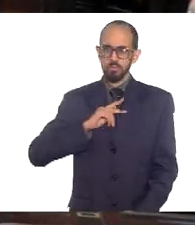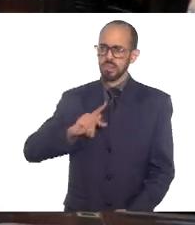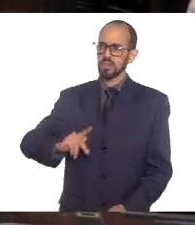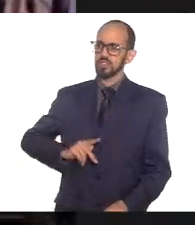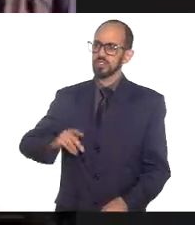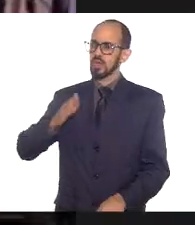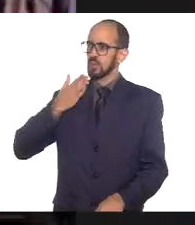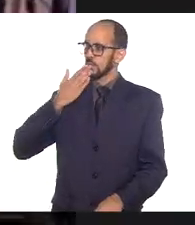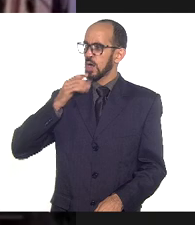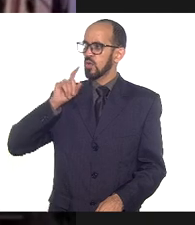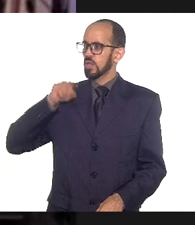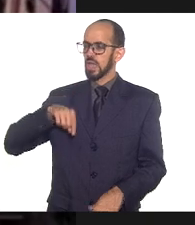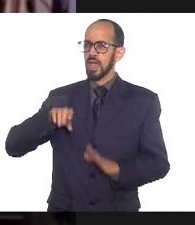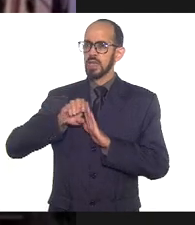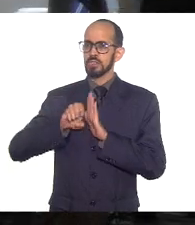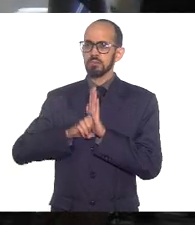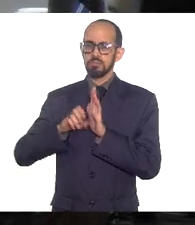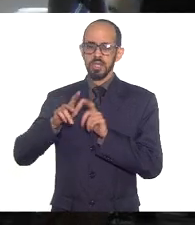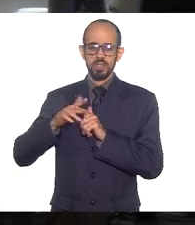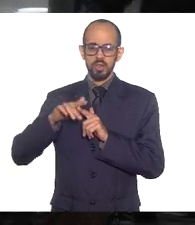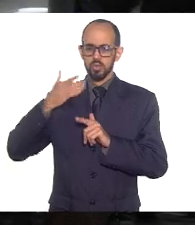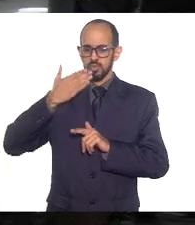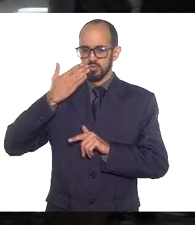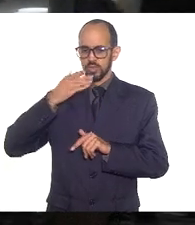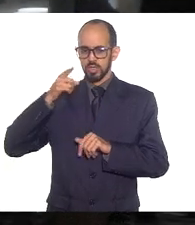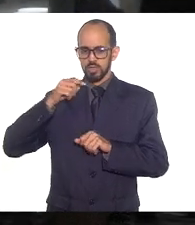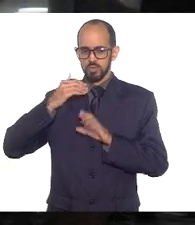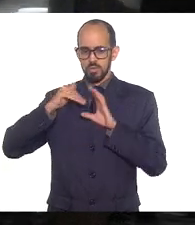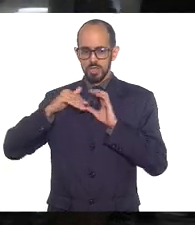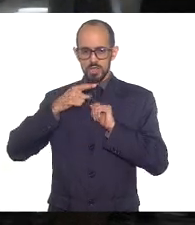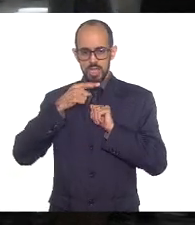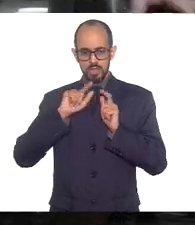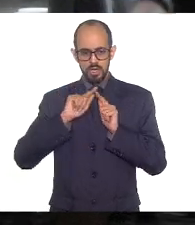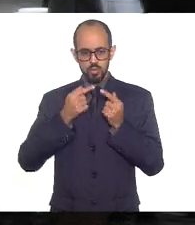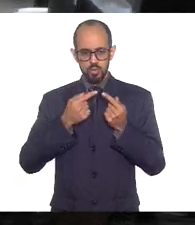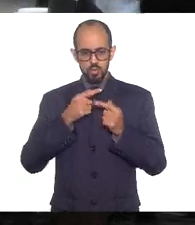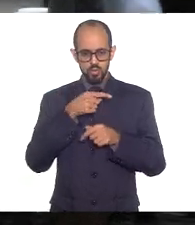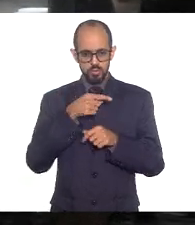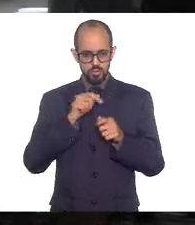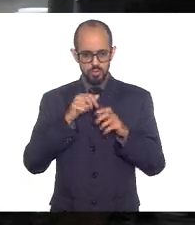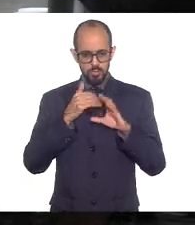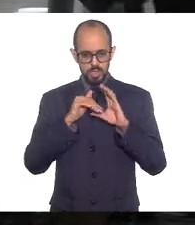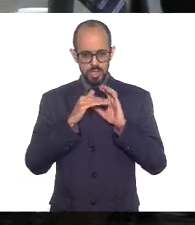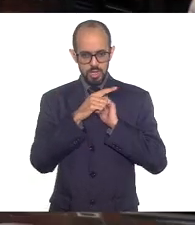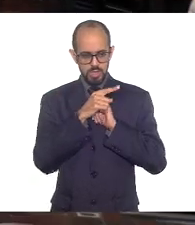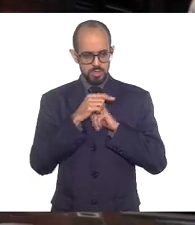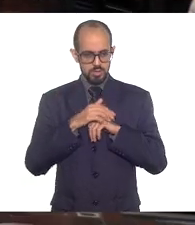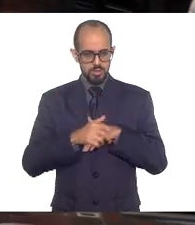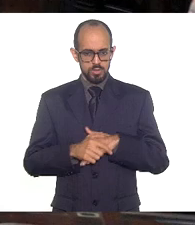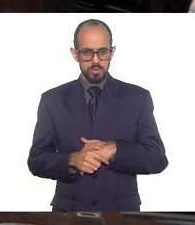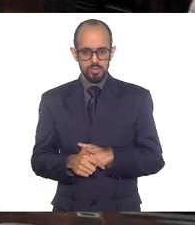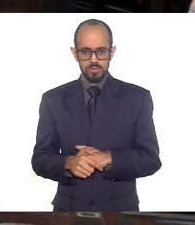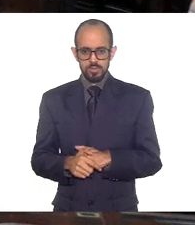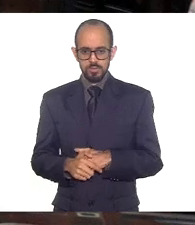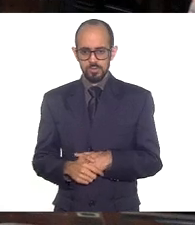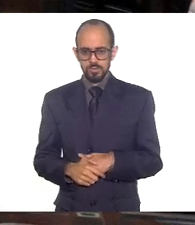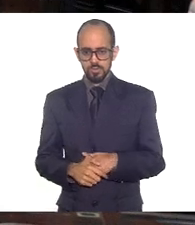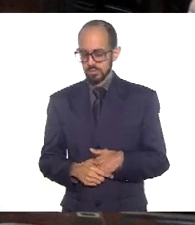conseguia visualizar essa emenda eu vou te mandar ele ela deve tá no grupo mas eu vou te mandar aí nesse instante